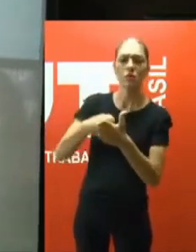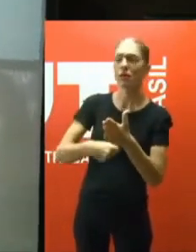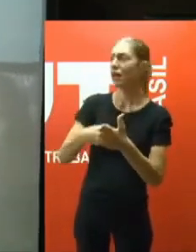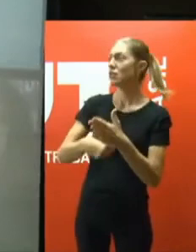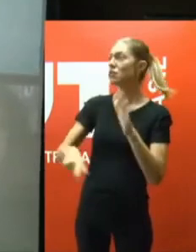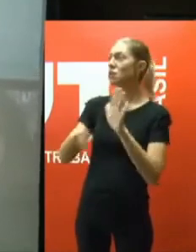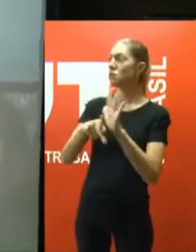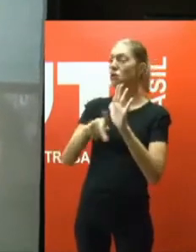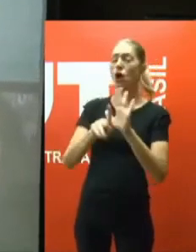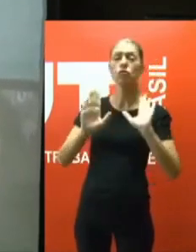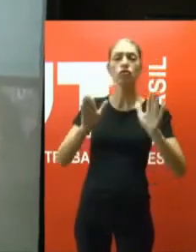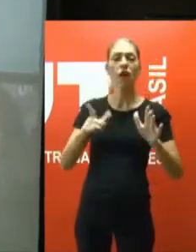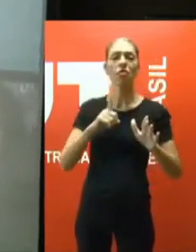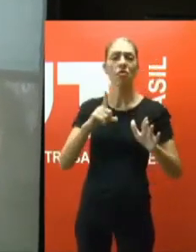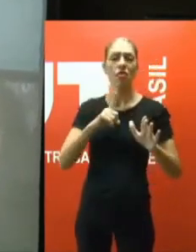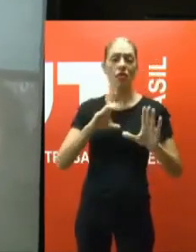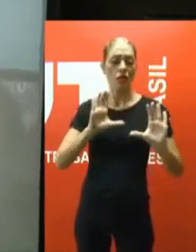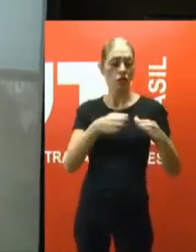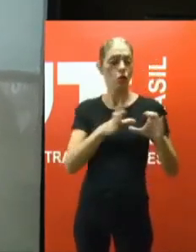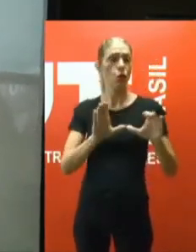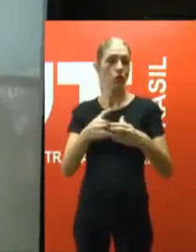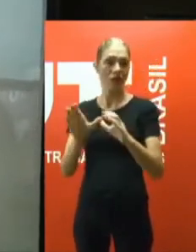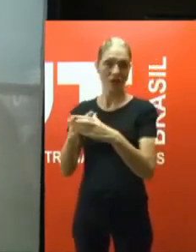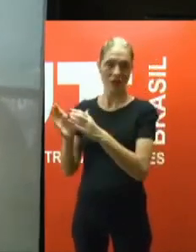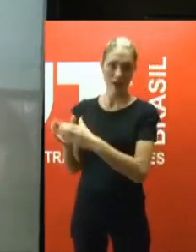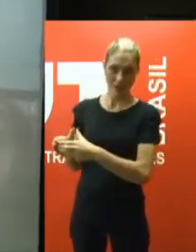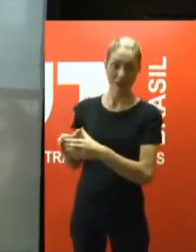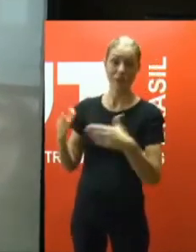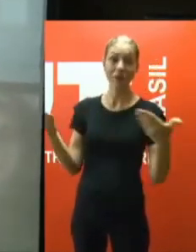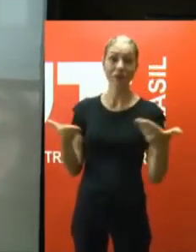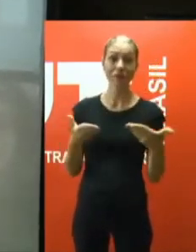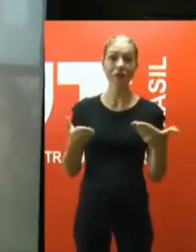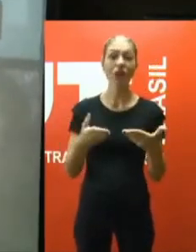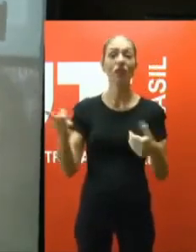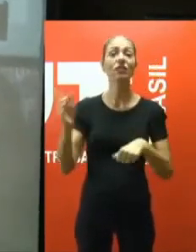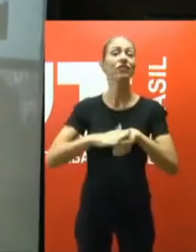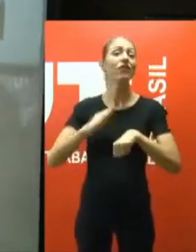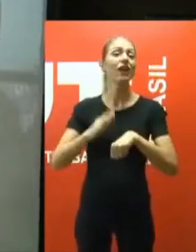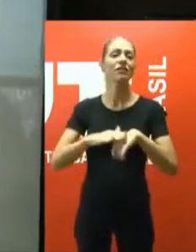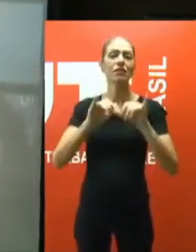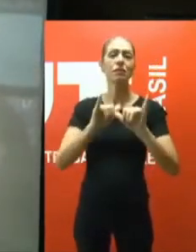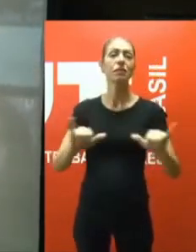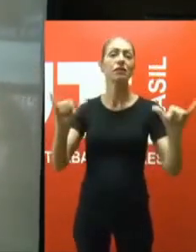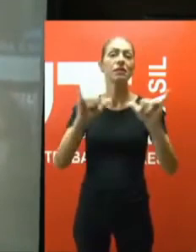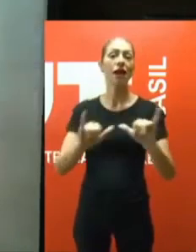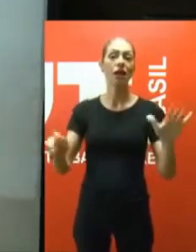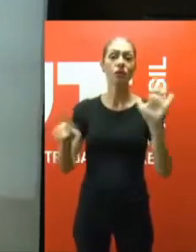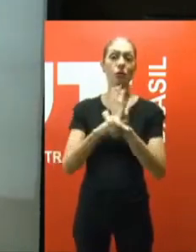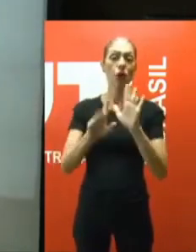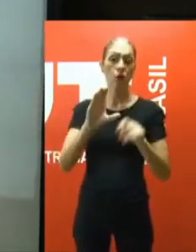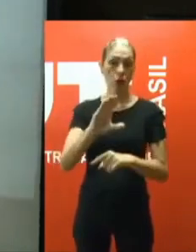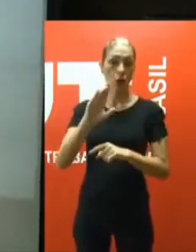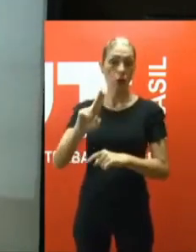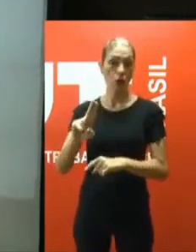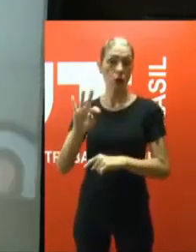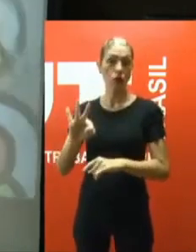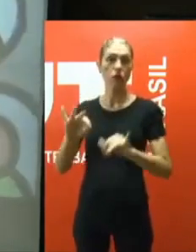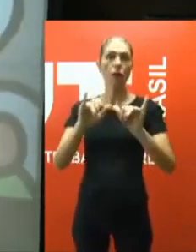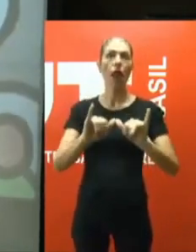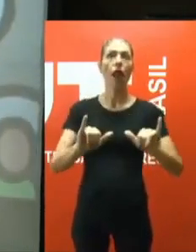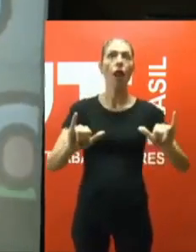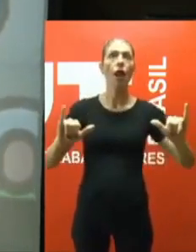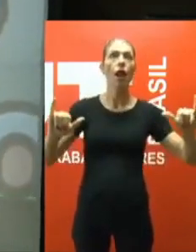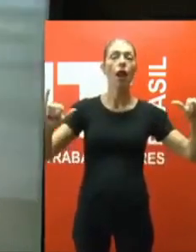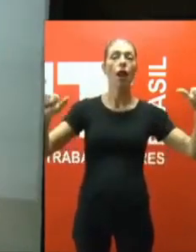já organizaram suas comunidades. Agora estão fazendo a mensagem da CUT chegar cada vez mais